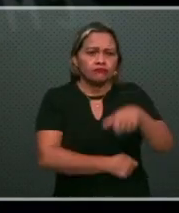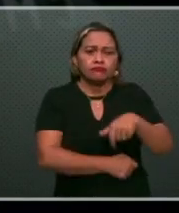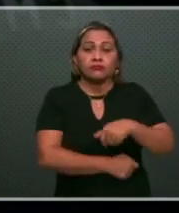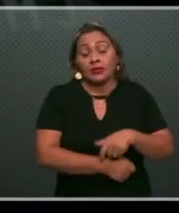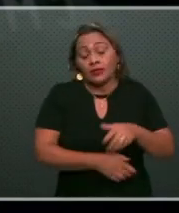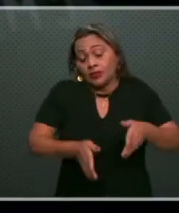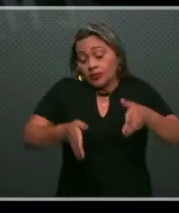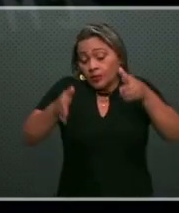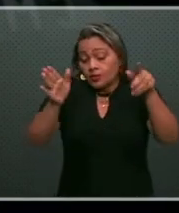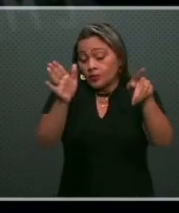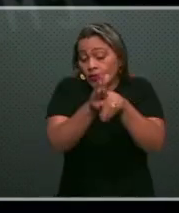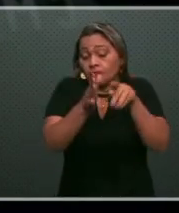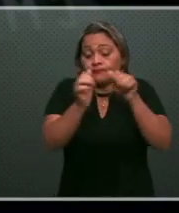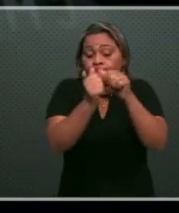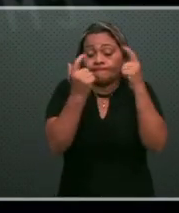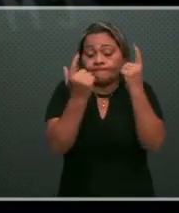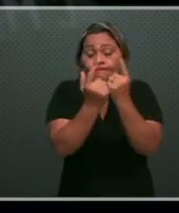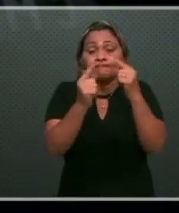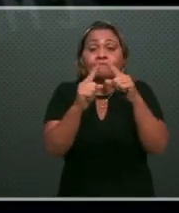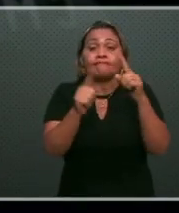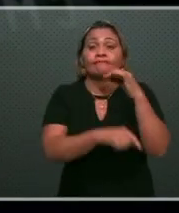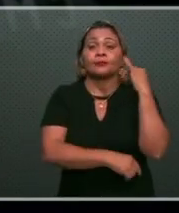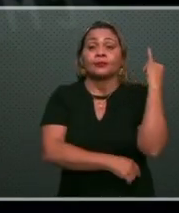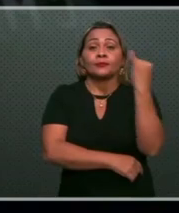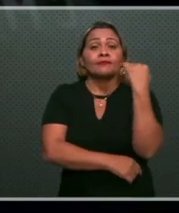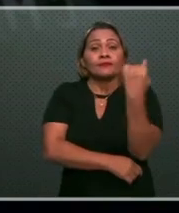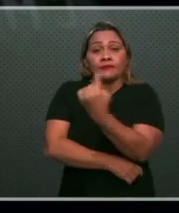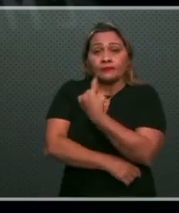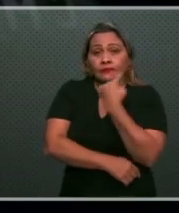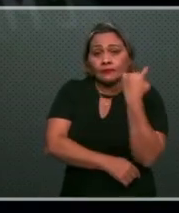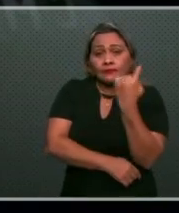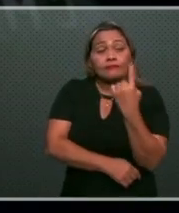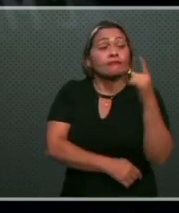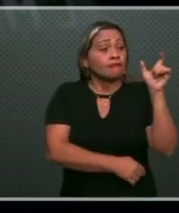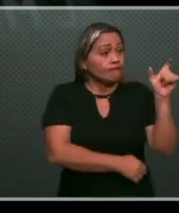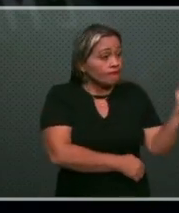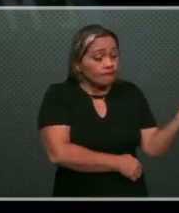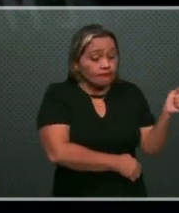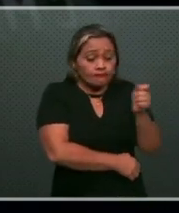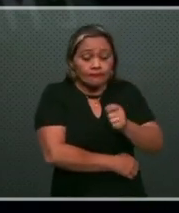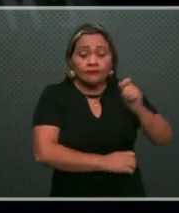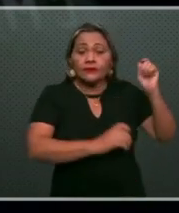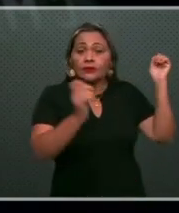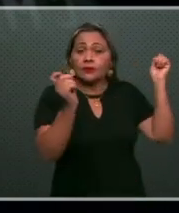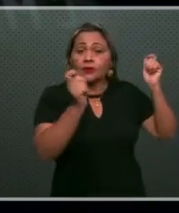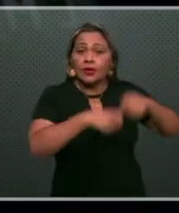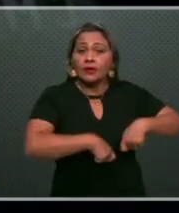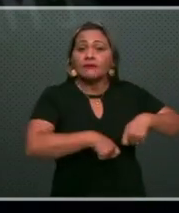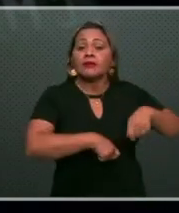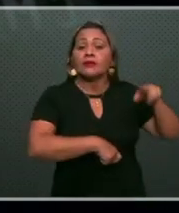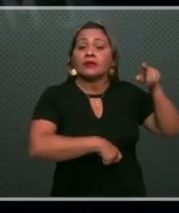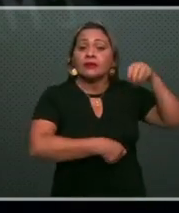Assembleia Legislativa. Mas é importante que a gente tenha pessoas qualificadas na Arbel, porque nós haveremos de garantir